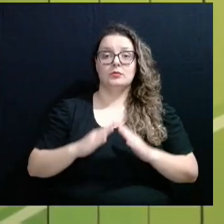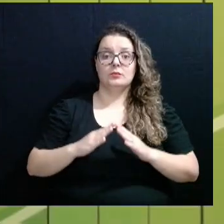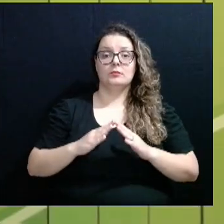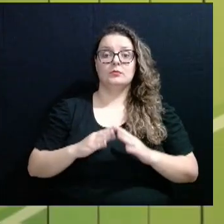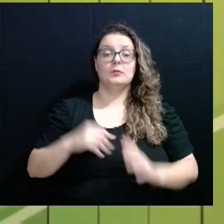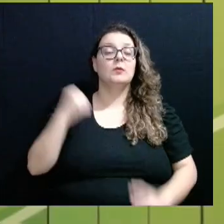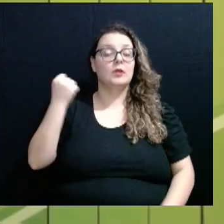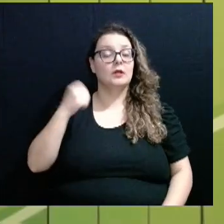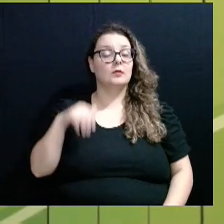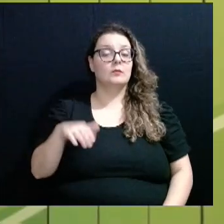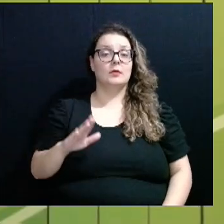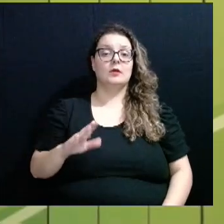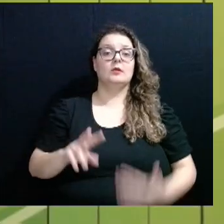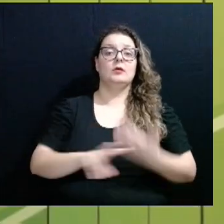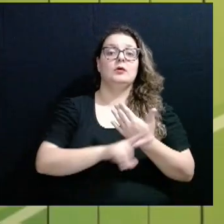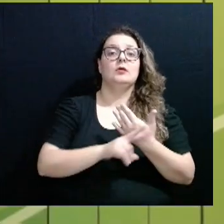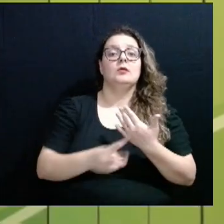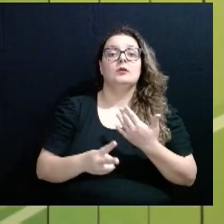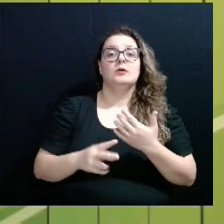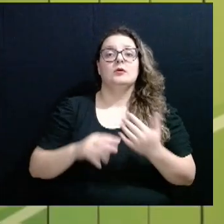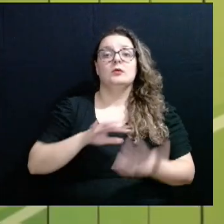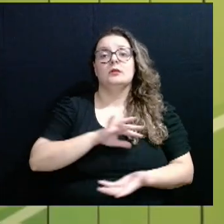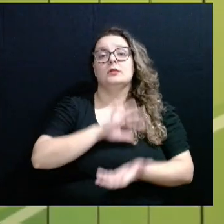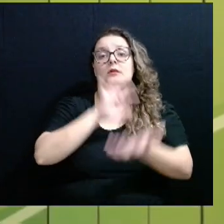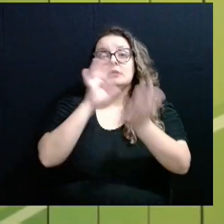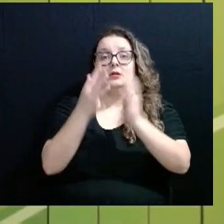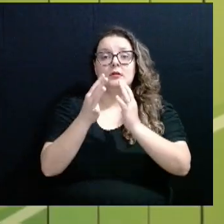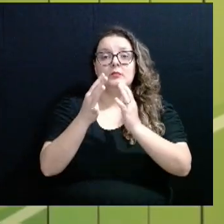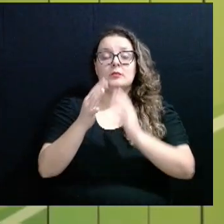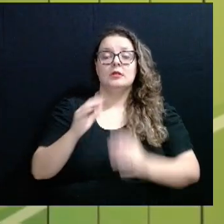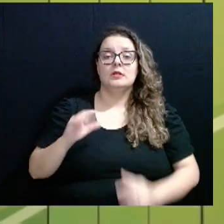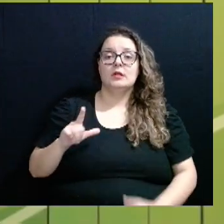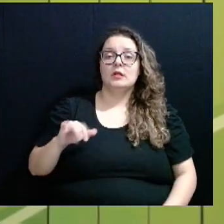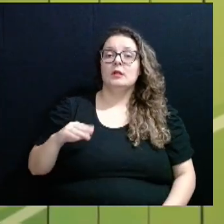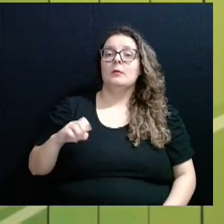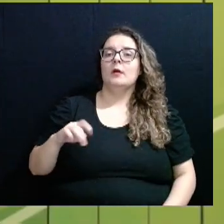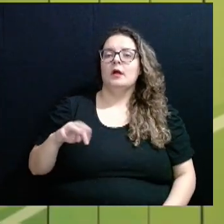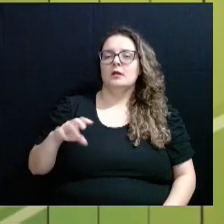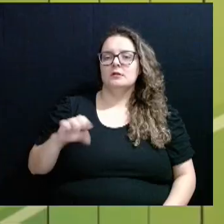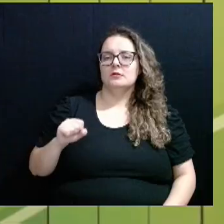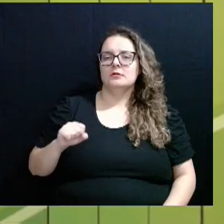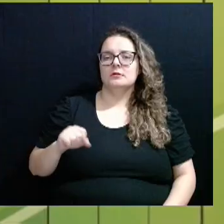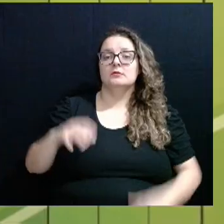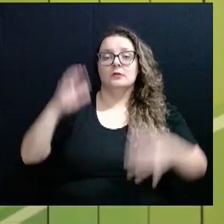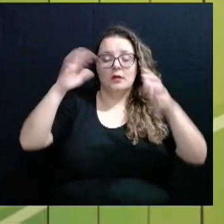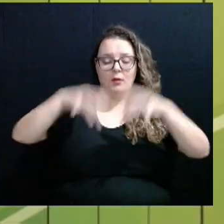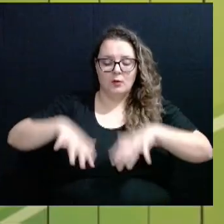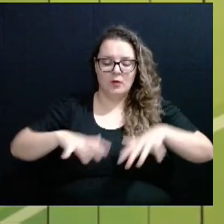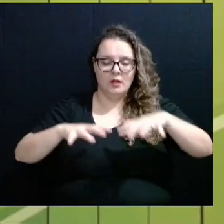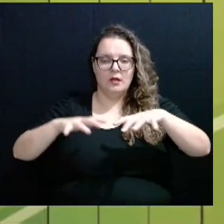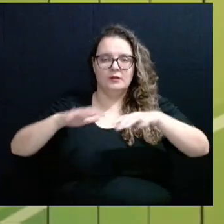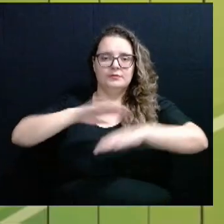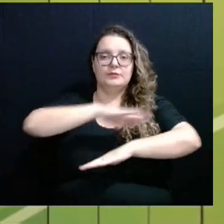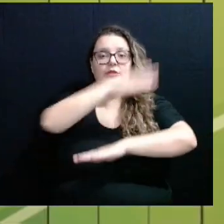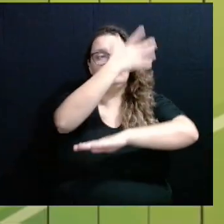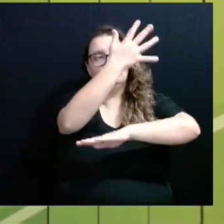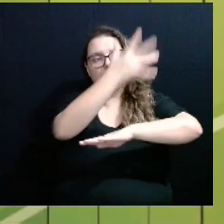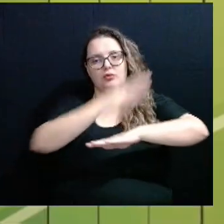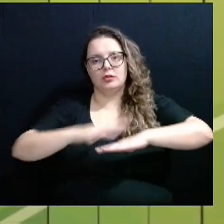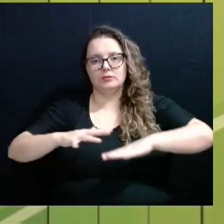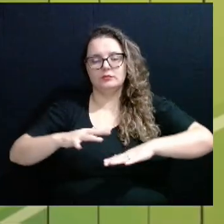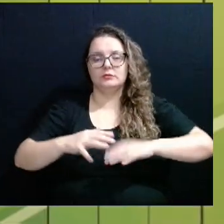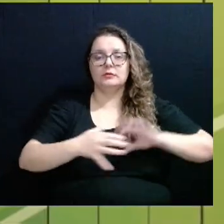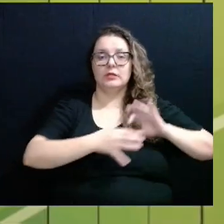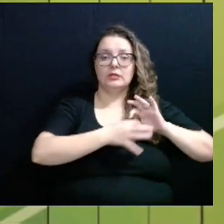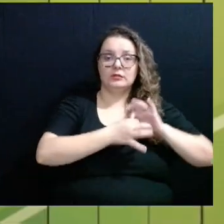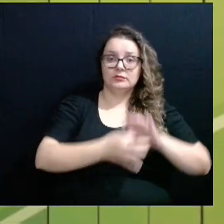os impactos das mudanças climáticas, ocasionando enchentes e deslizamentos. Nesse contexto, nós vamos falar